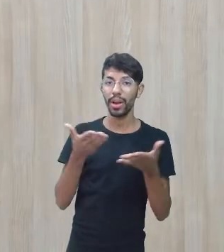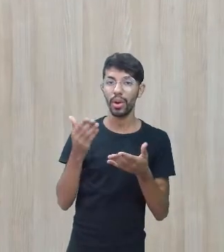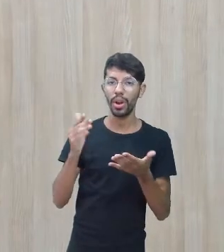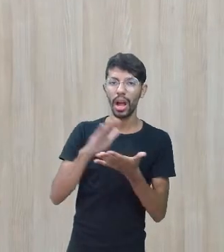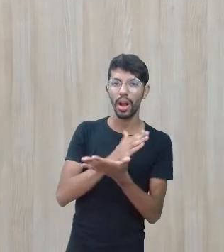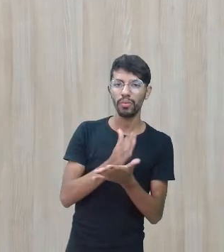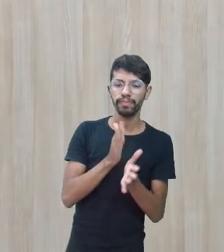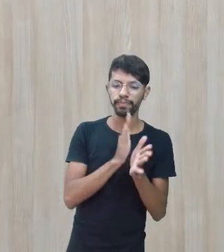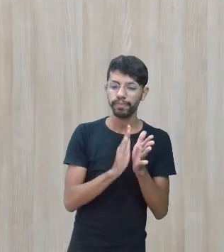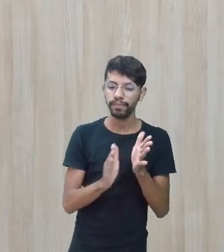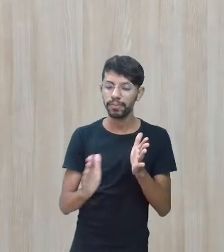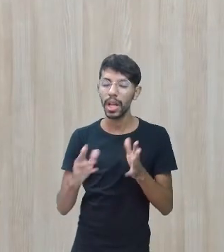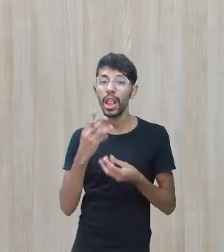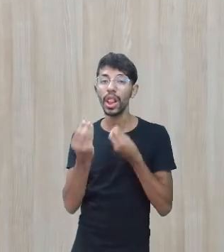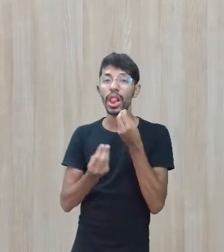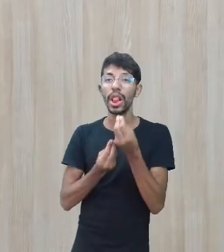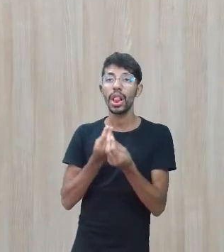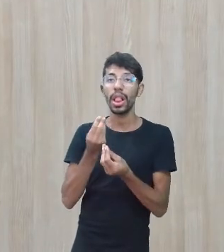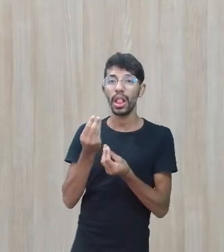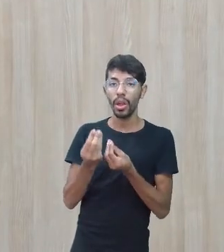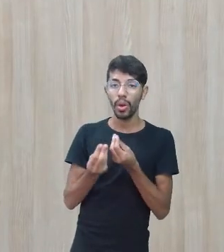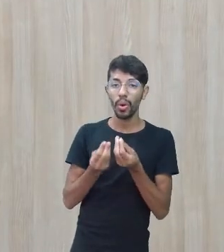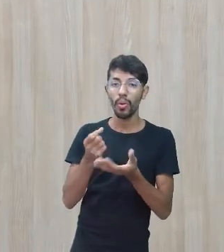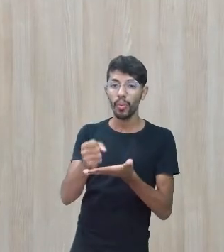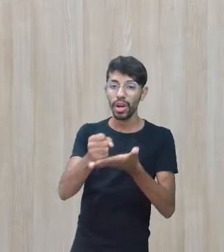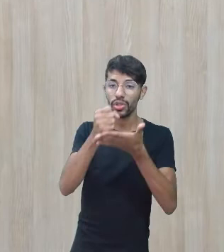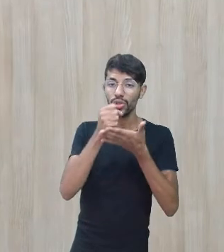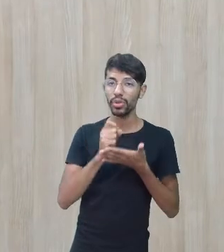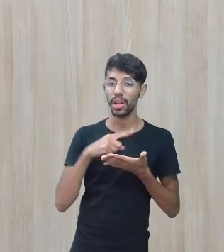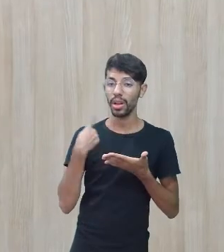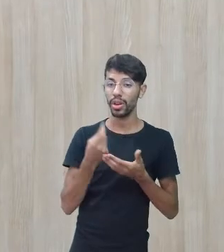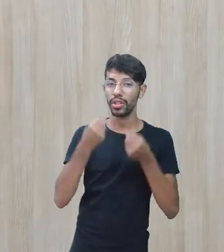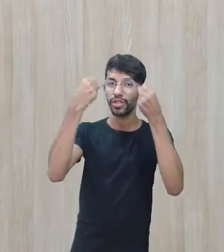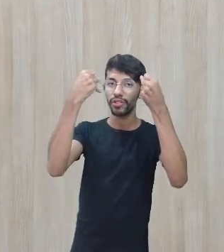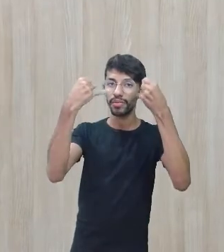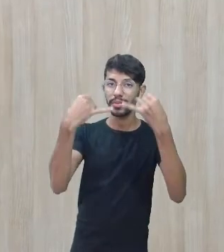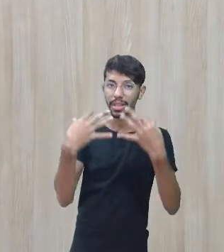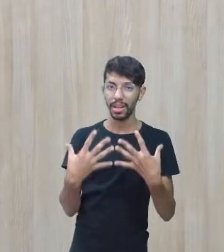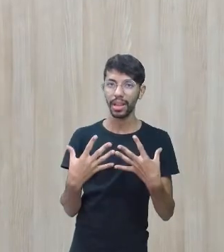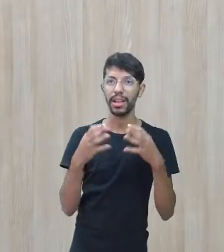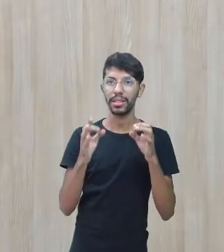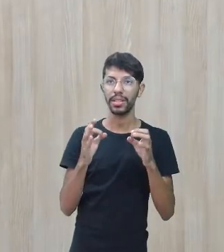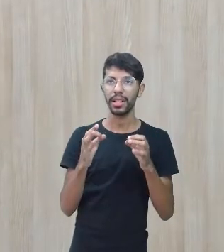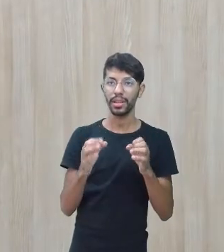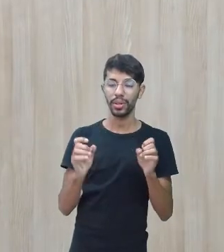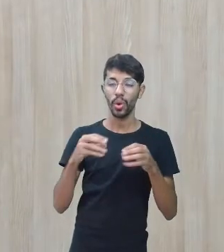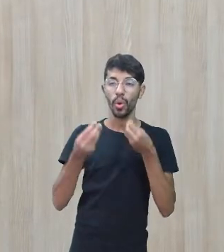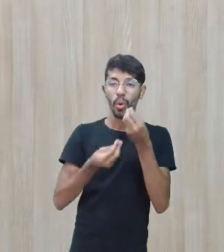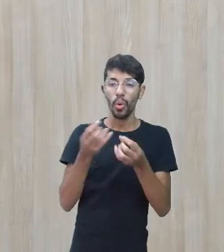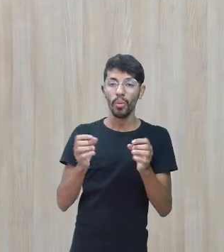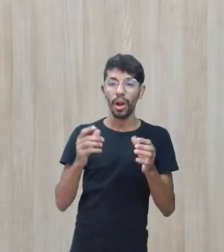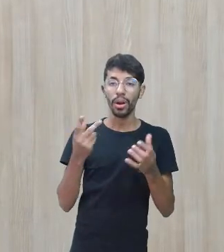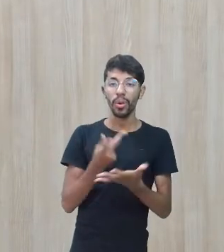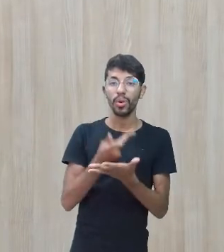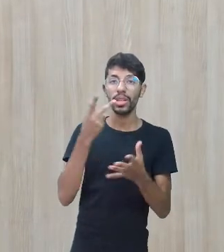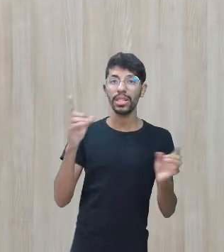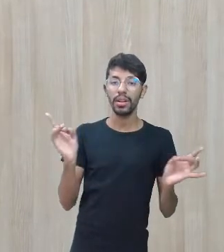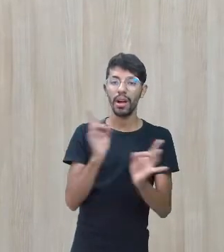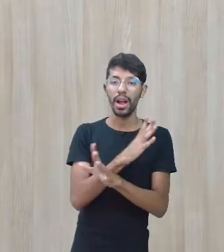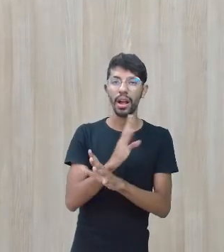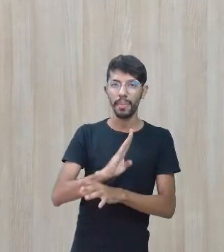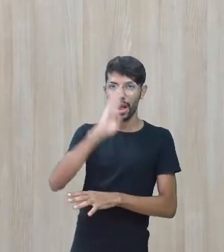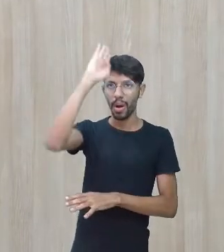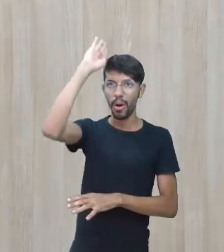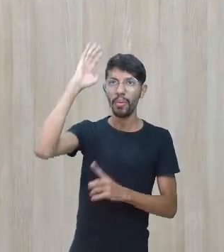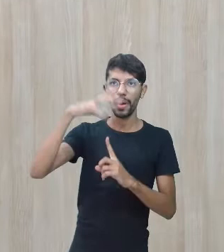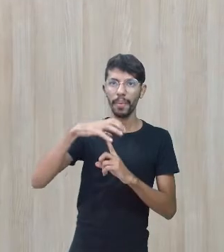passos que nos ajudam, né, a explicar aí essa queda, né? esse esfacelamento. Então vamos